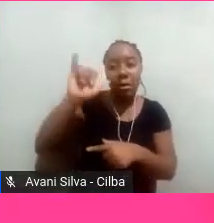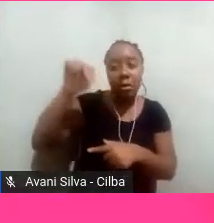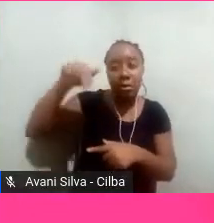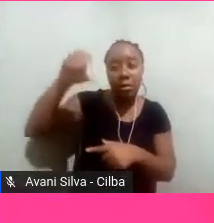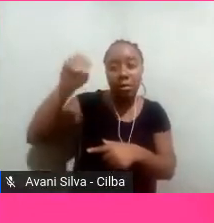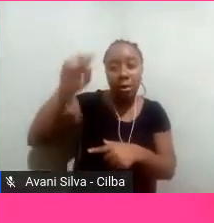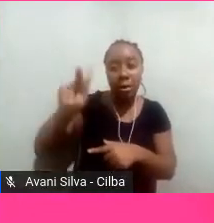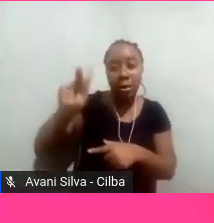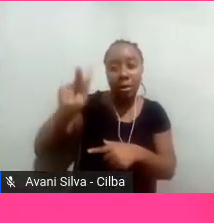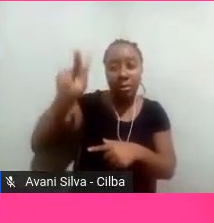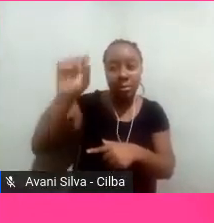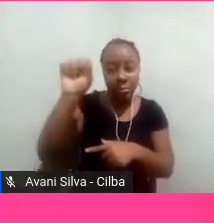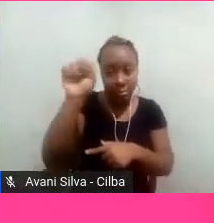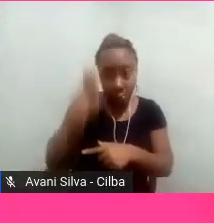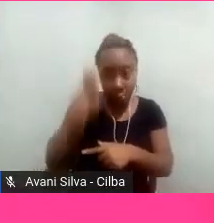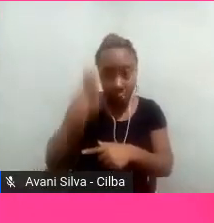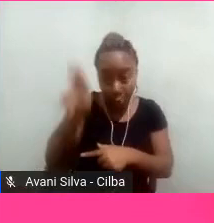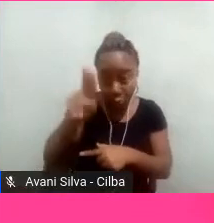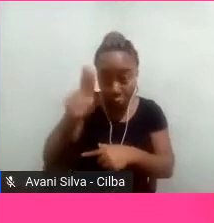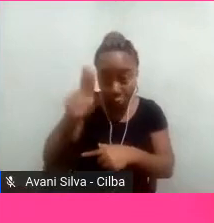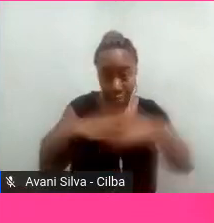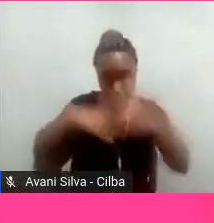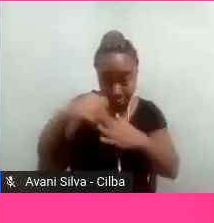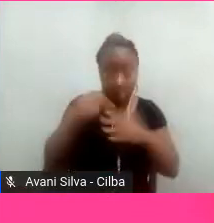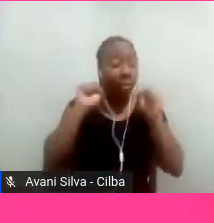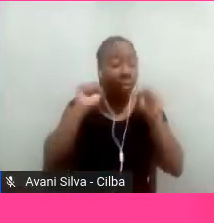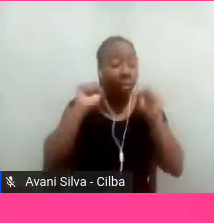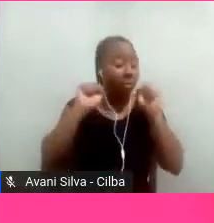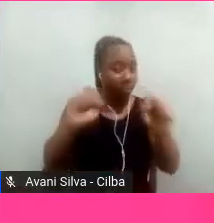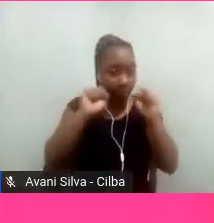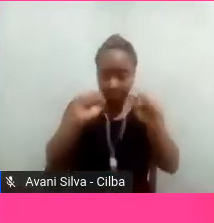Linux, você pode fazer a mesma coisa